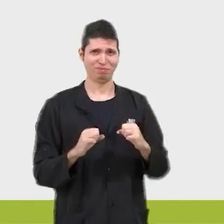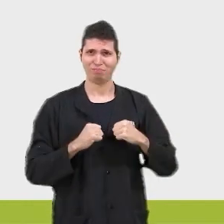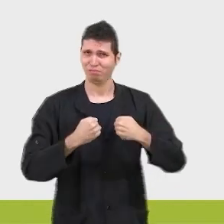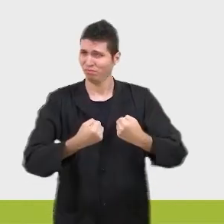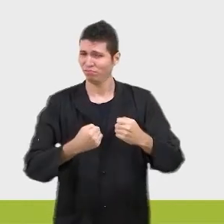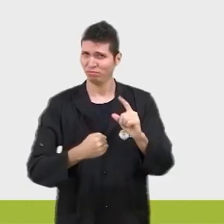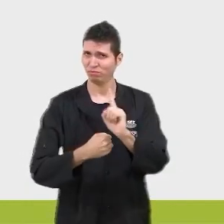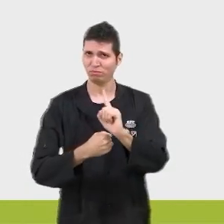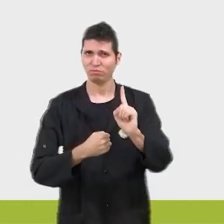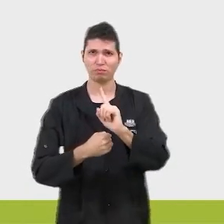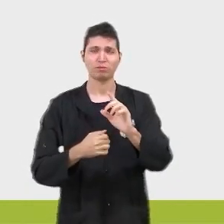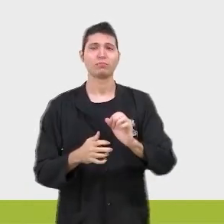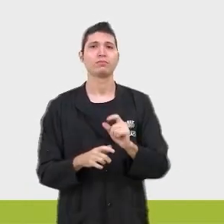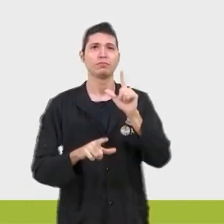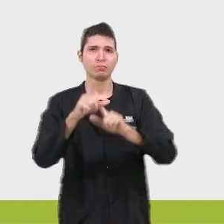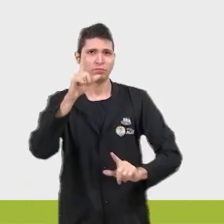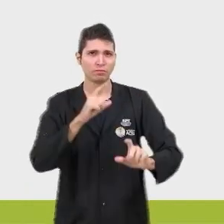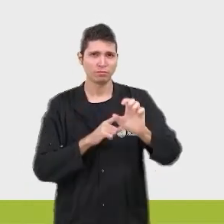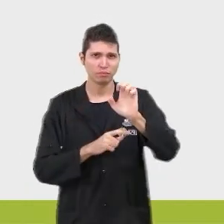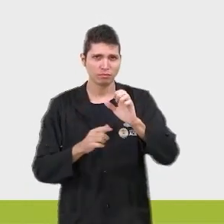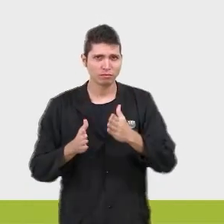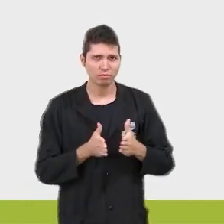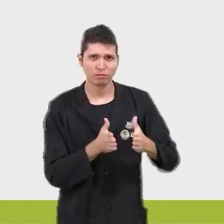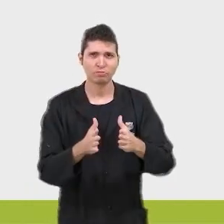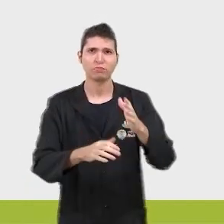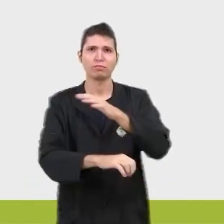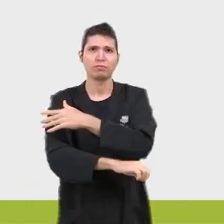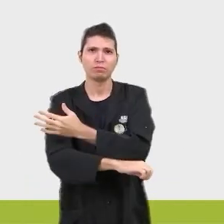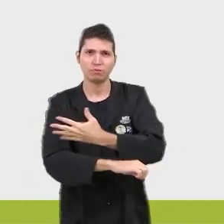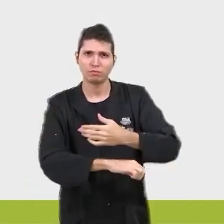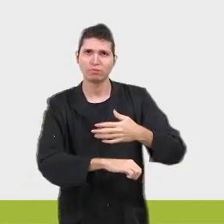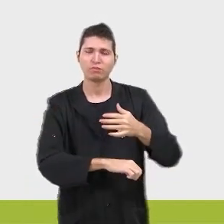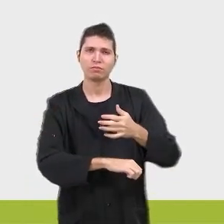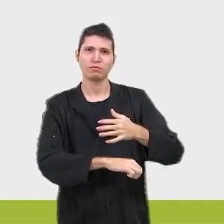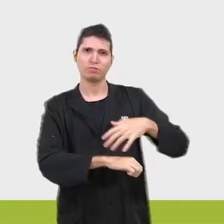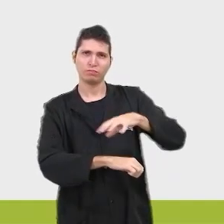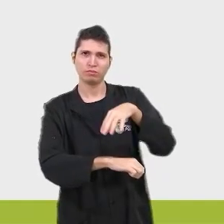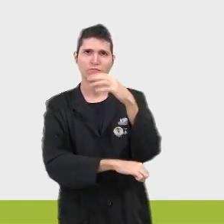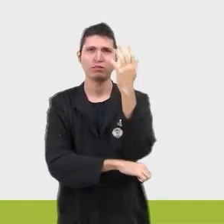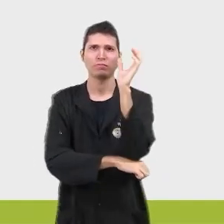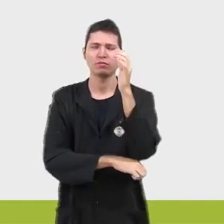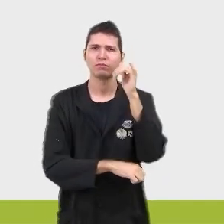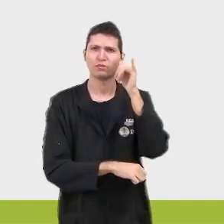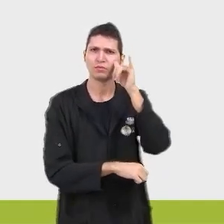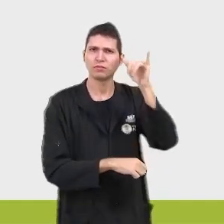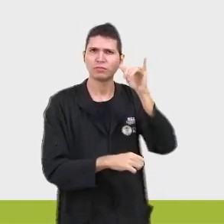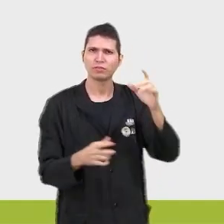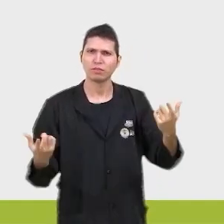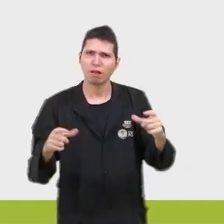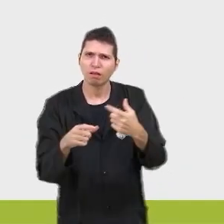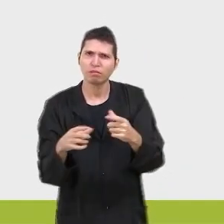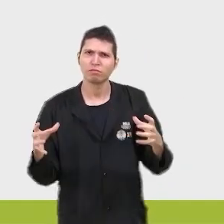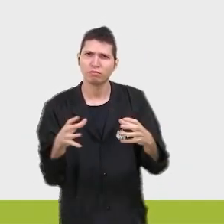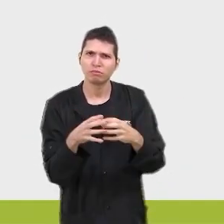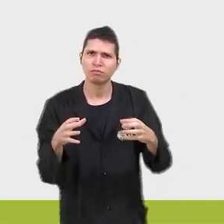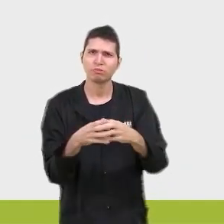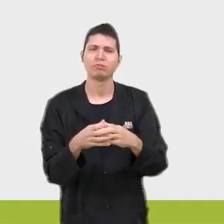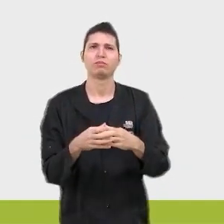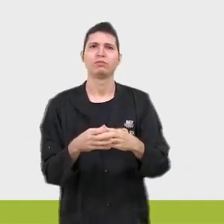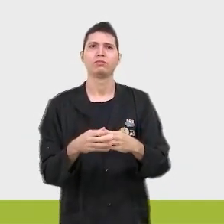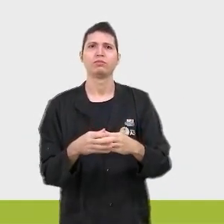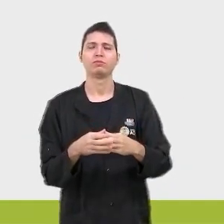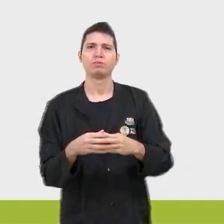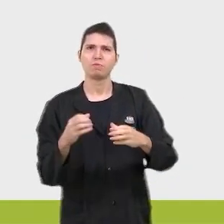resistentes. Letra E. Os corredores ecológicos evitam a extinção de espécies, pois garantem